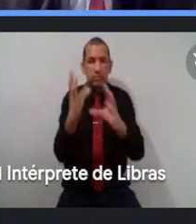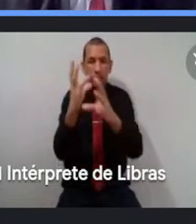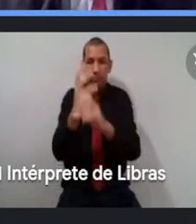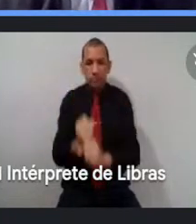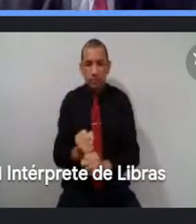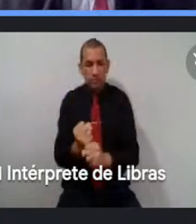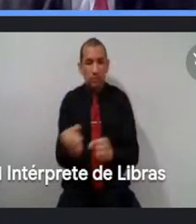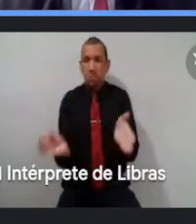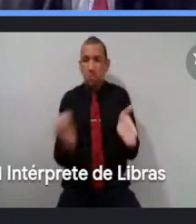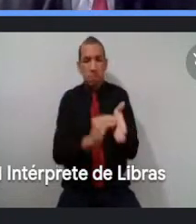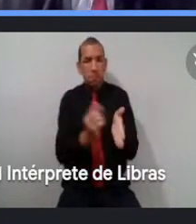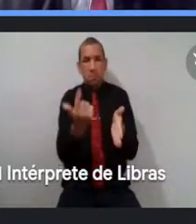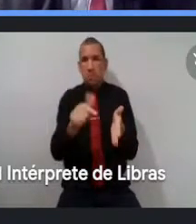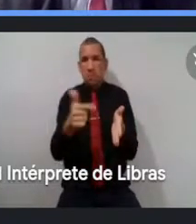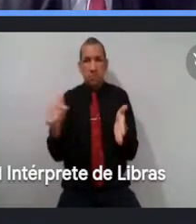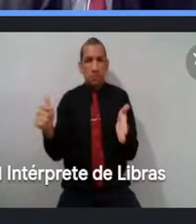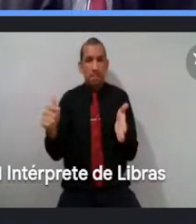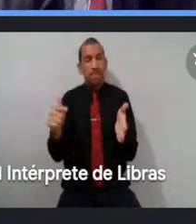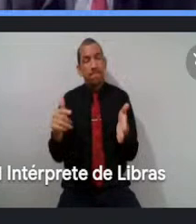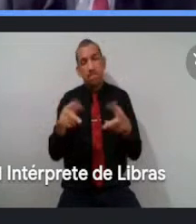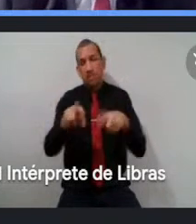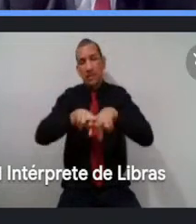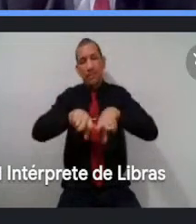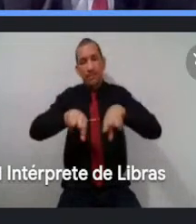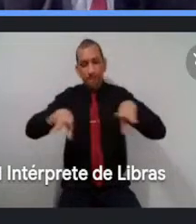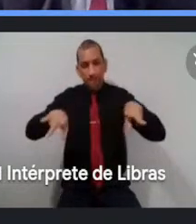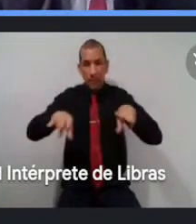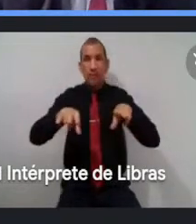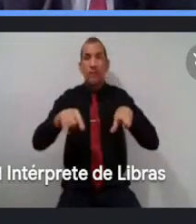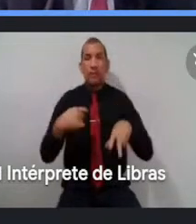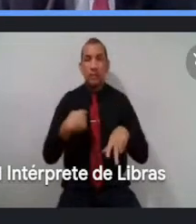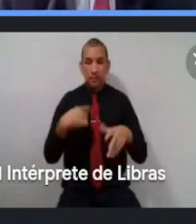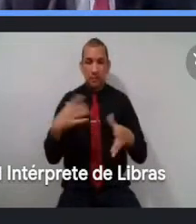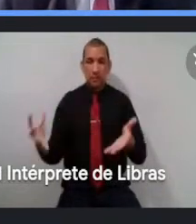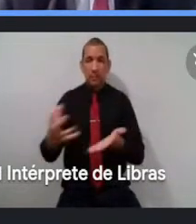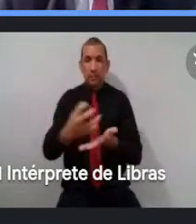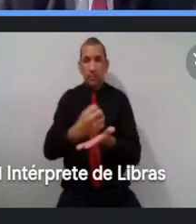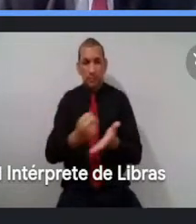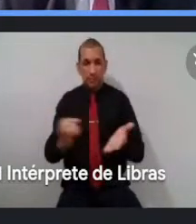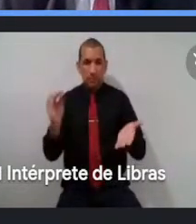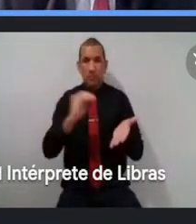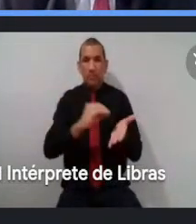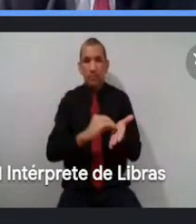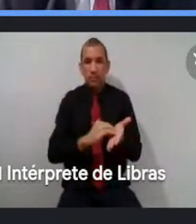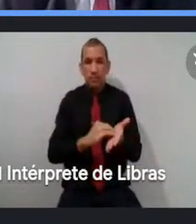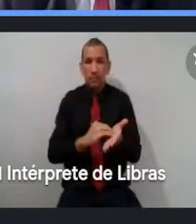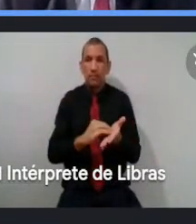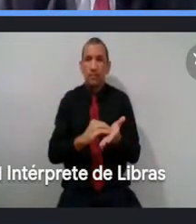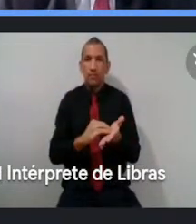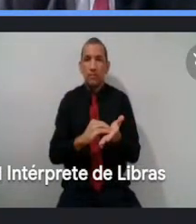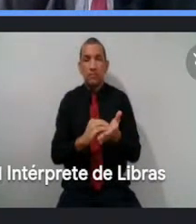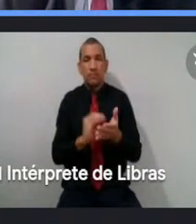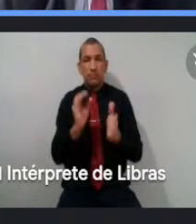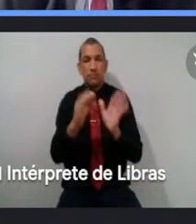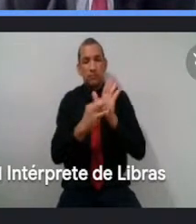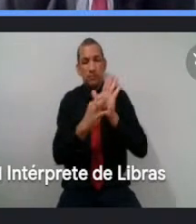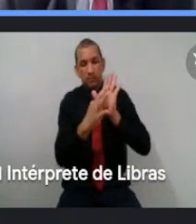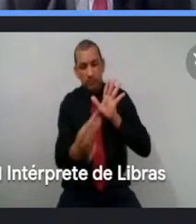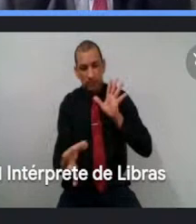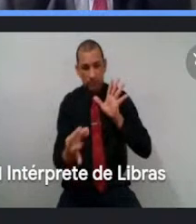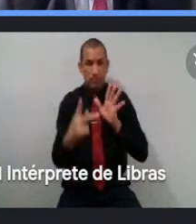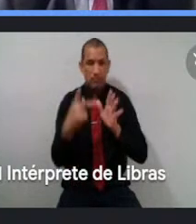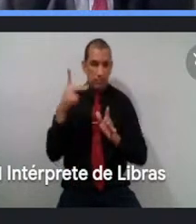o que também não ocorreu Então por essas razões eu estou acolhendo o parecer da